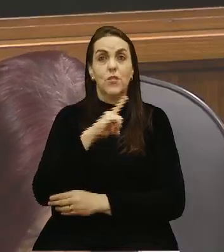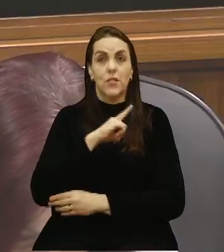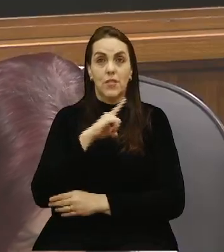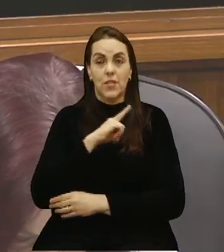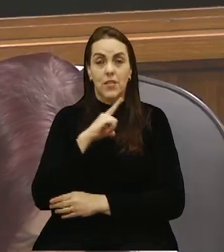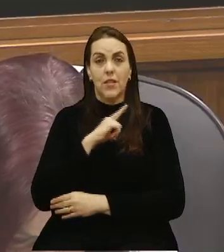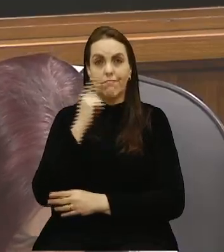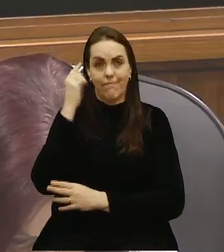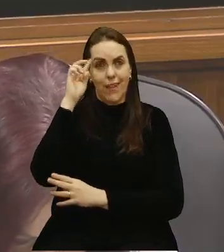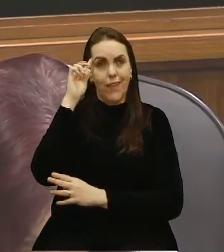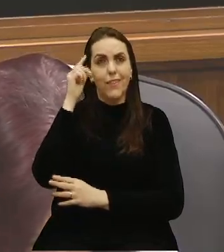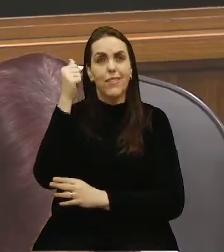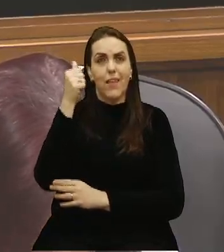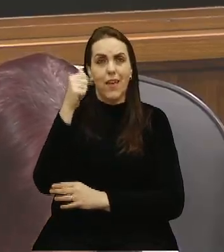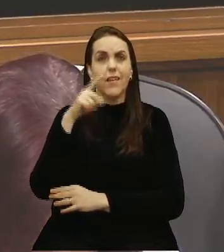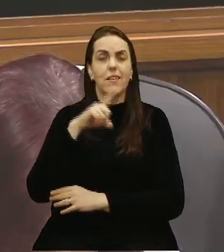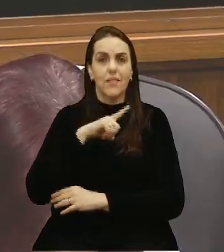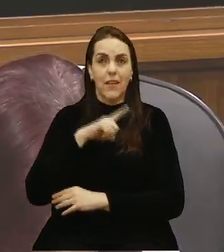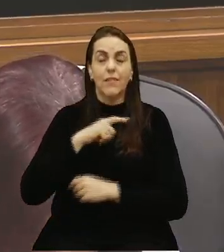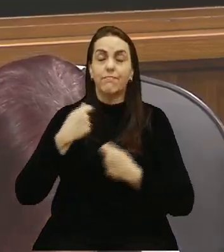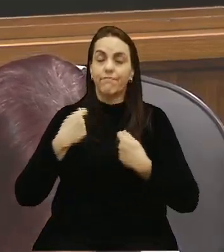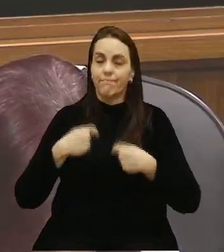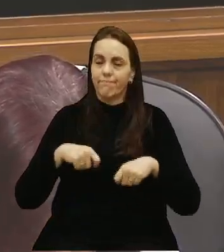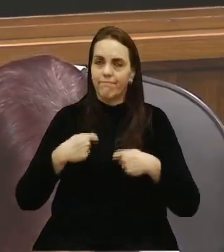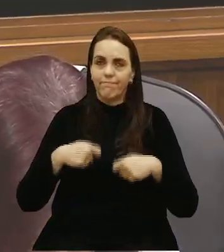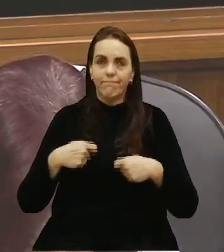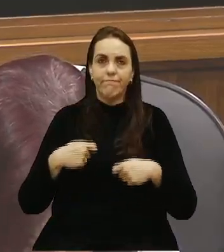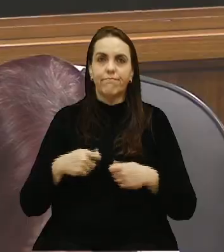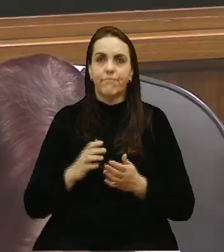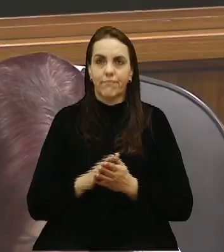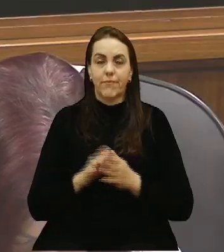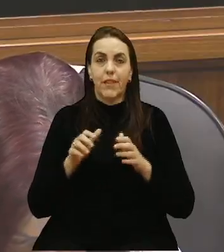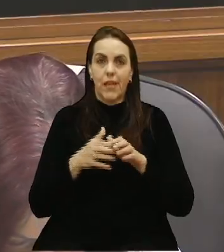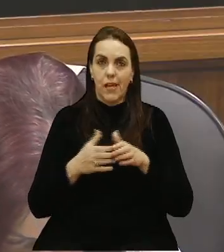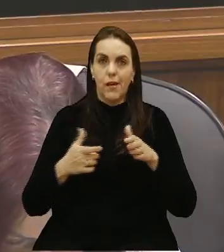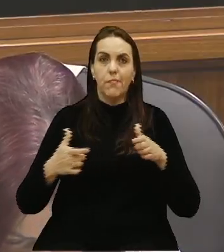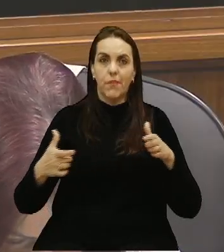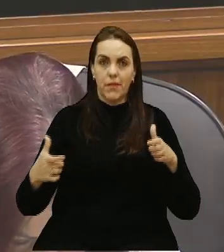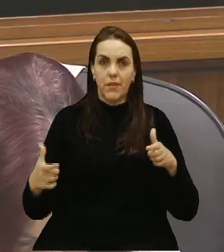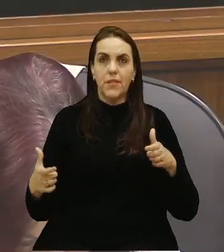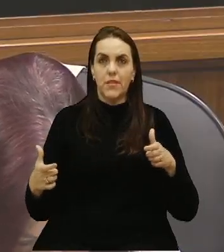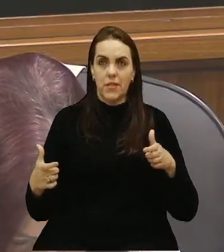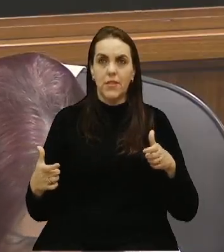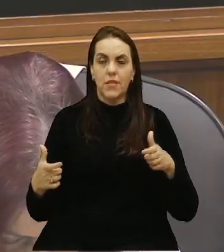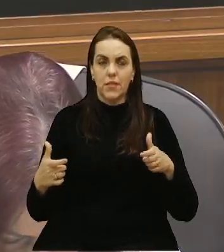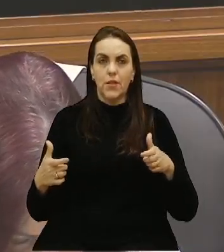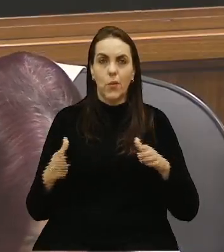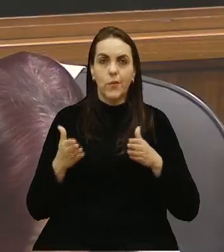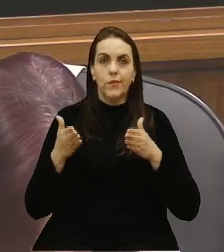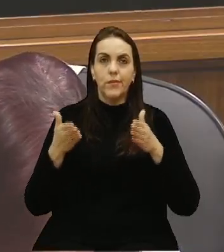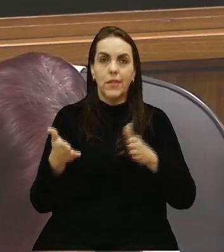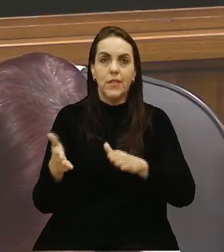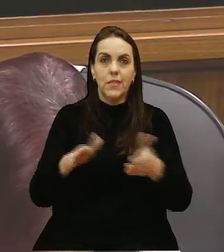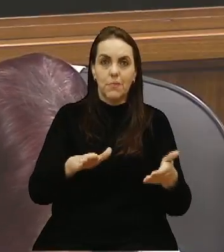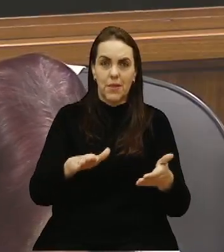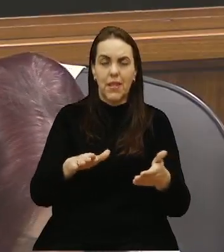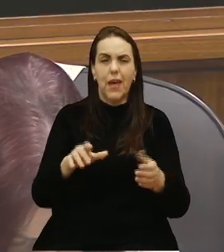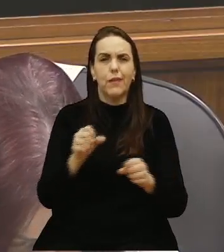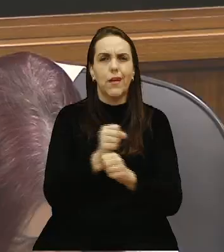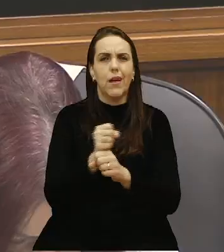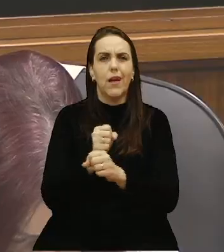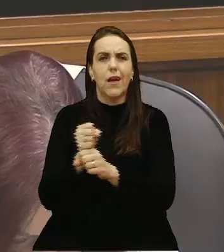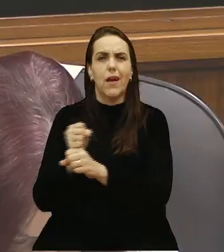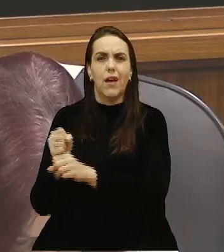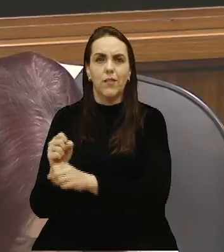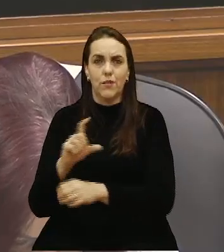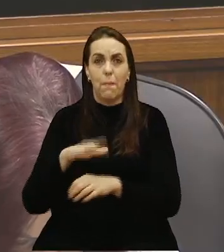essa noção de que a gente entende a necessidade da ampliação desses cemitérios centenários na nossa cidade.